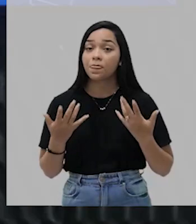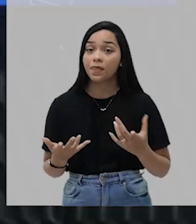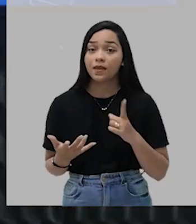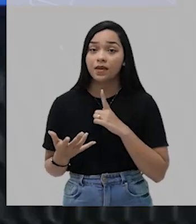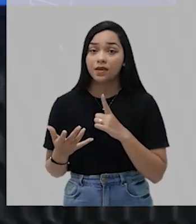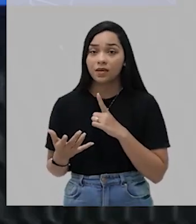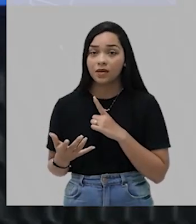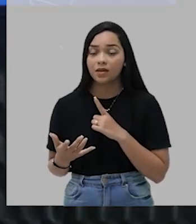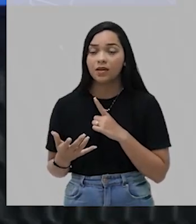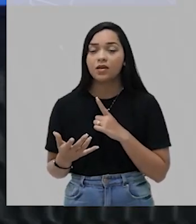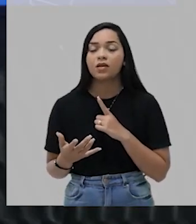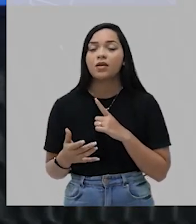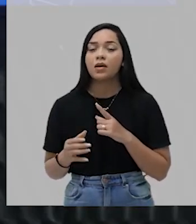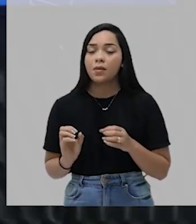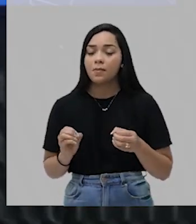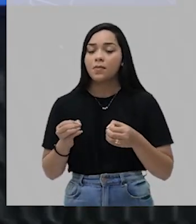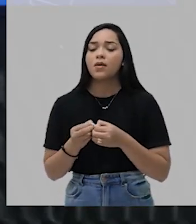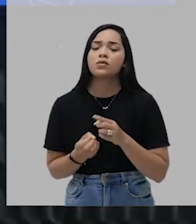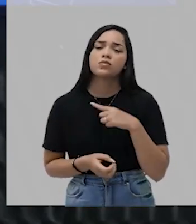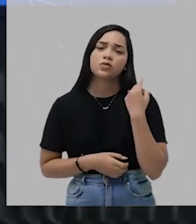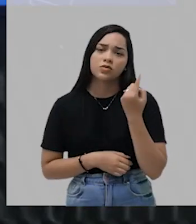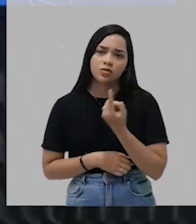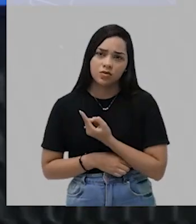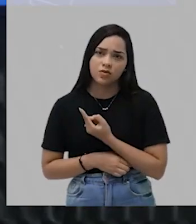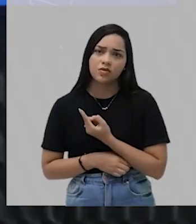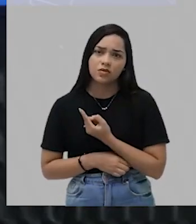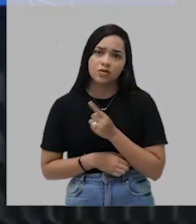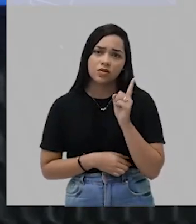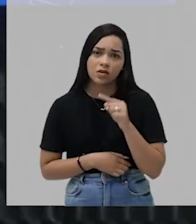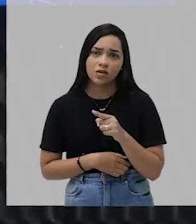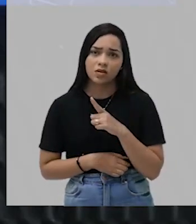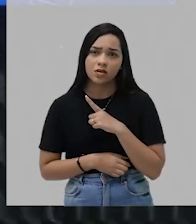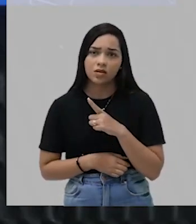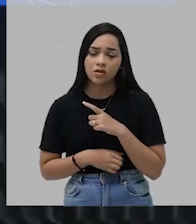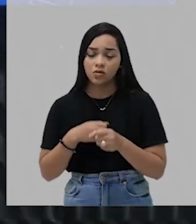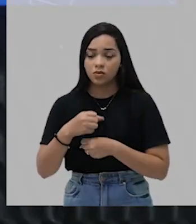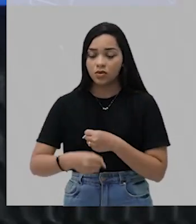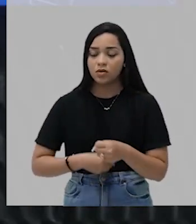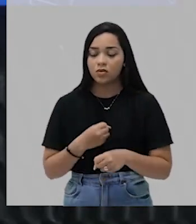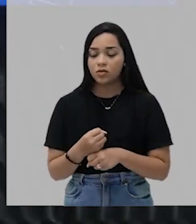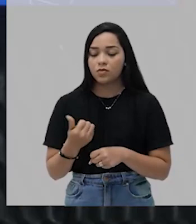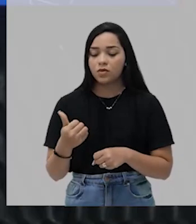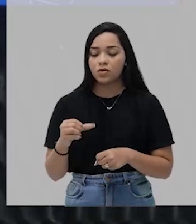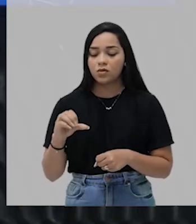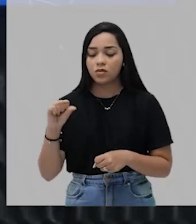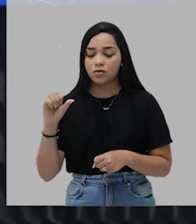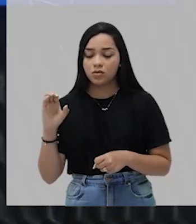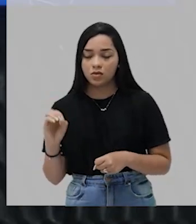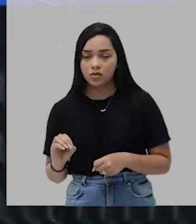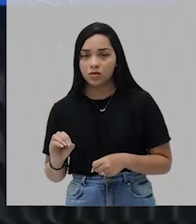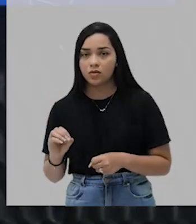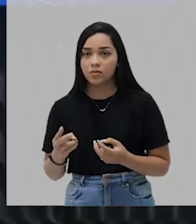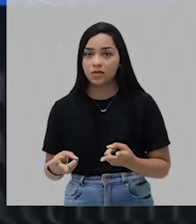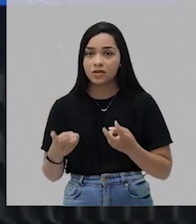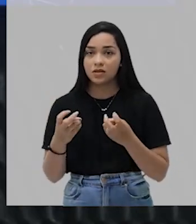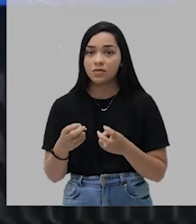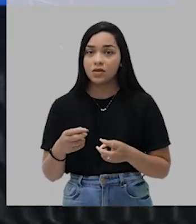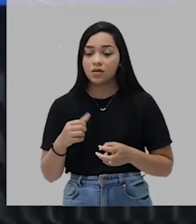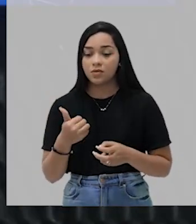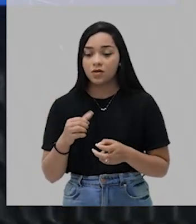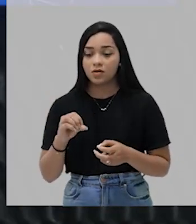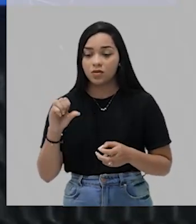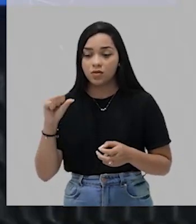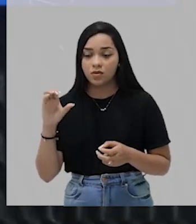a década perdida está bem próxima da gente. É ali os anos 80. Né? Observe que a década dos anos